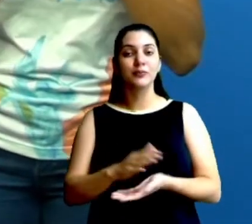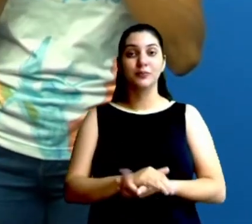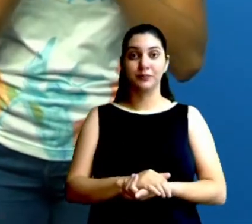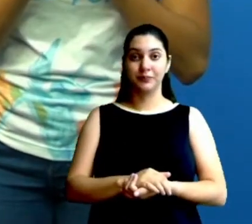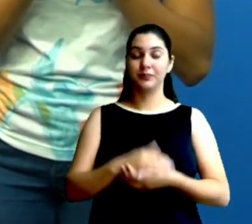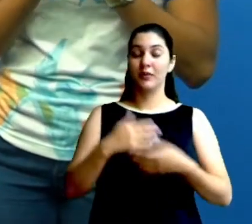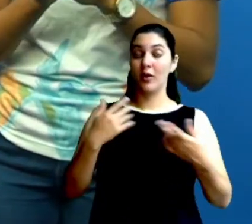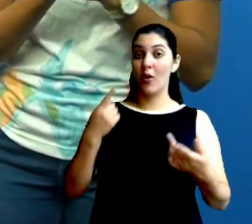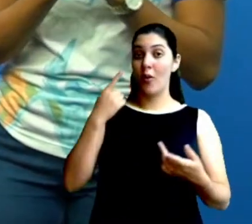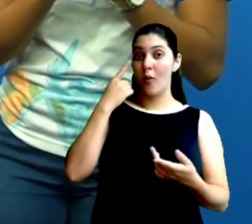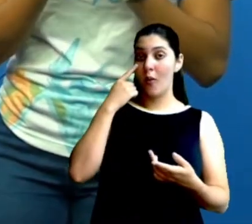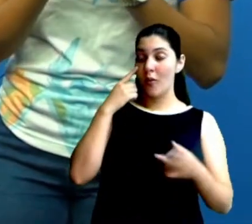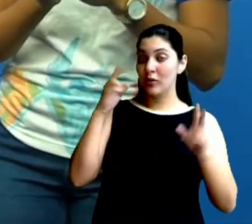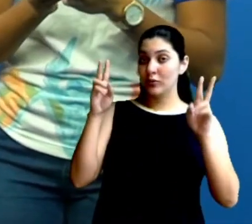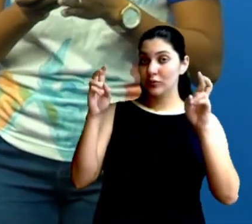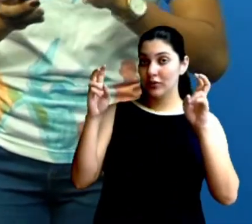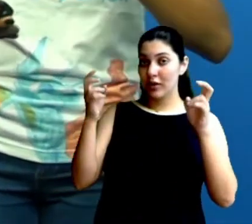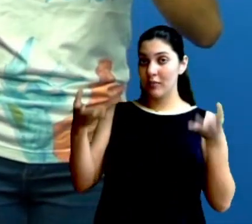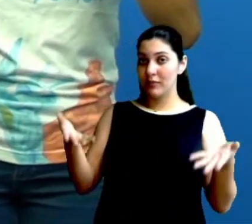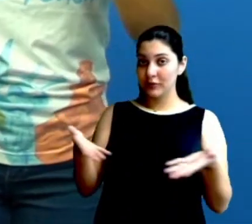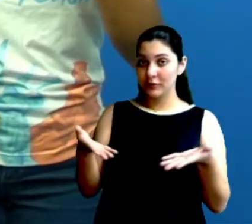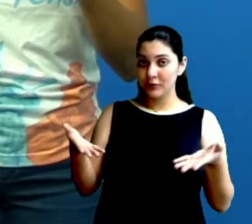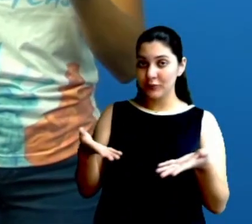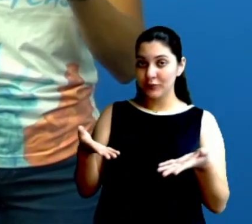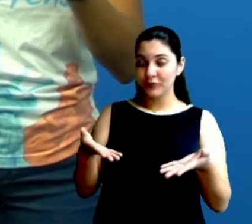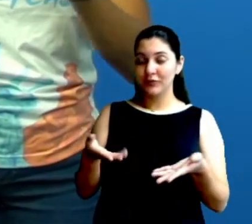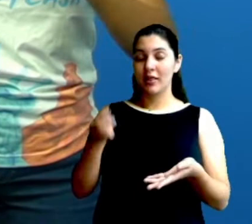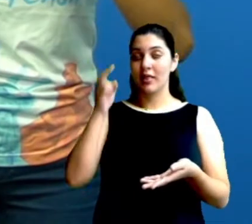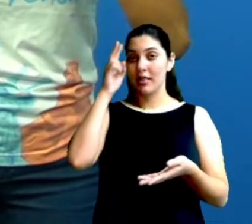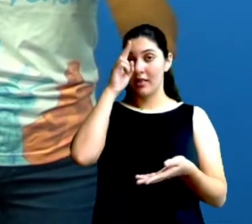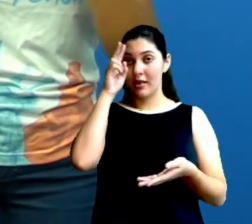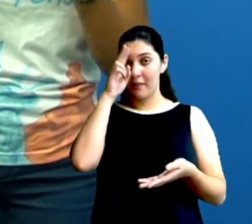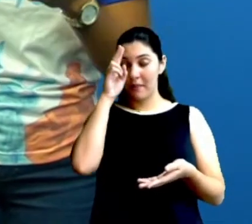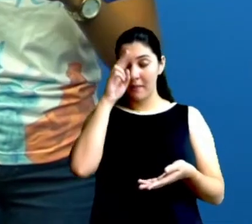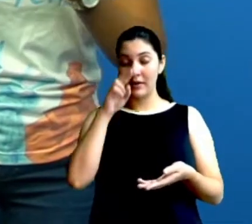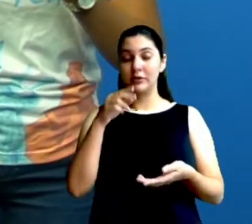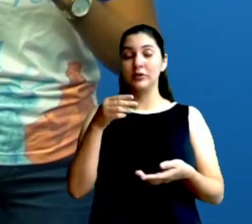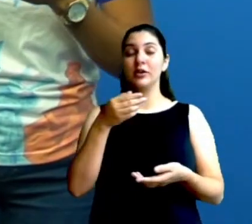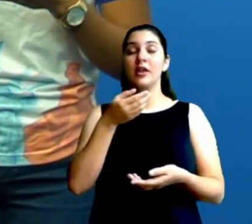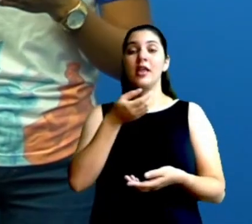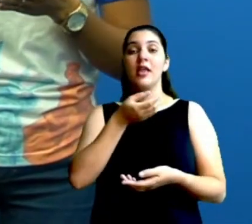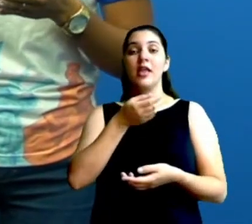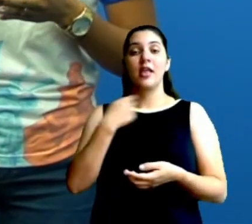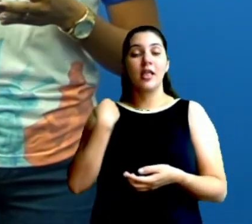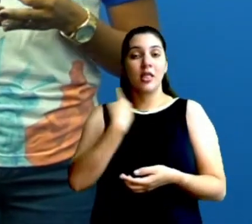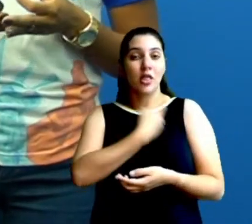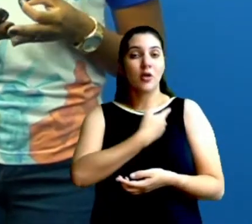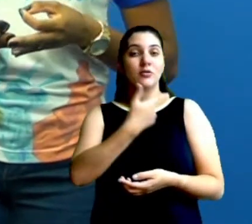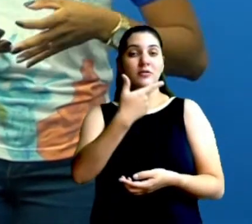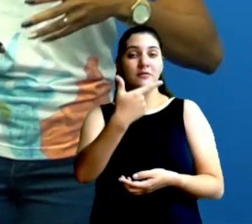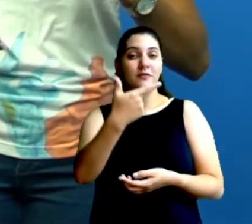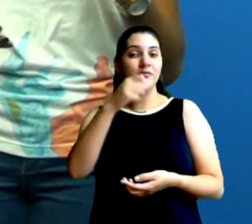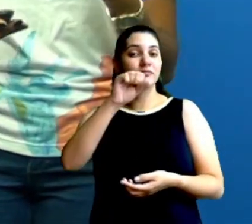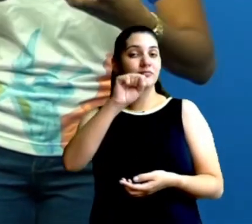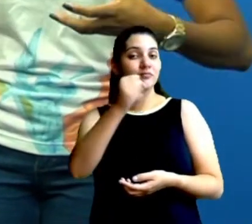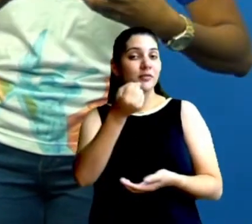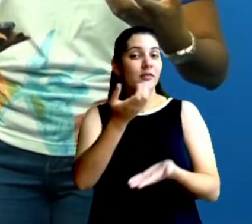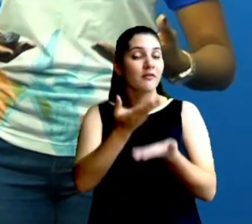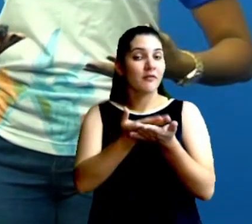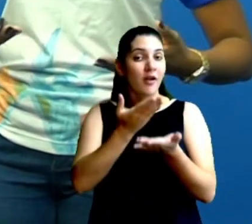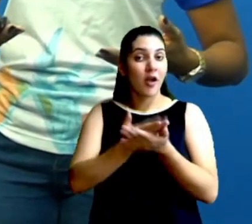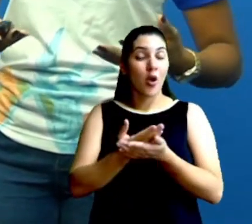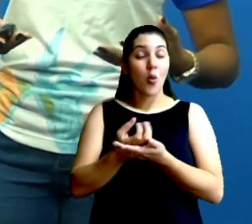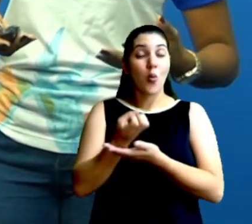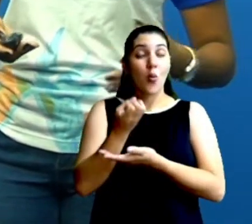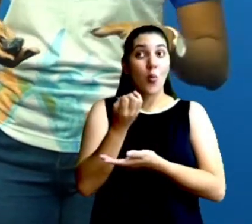Gente, olha o tema de hoje. Lembrando que é a nossa 28ª aula, é isso mesmo, olha